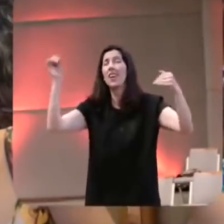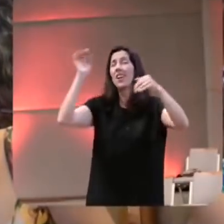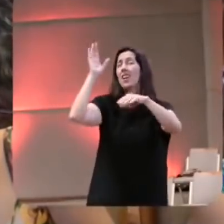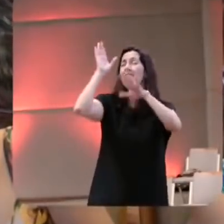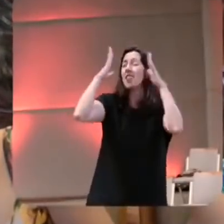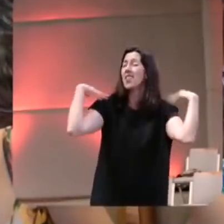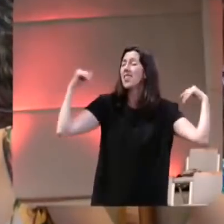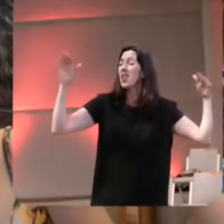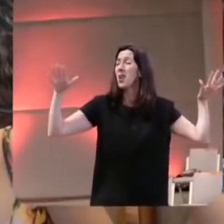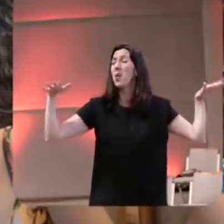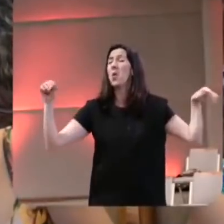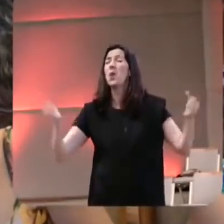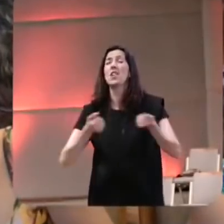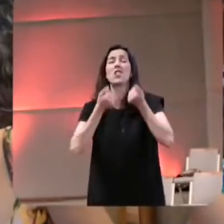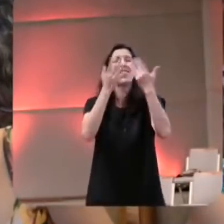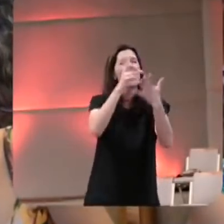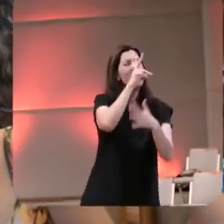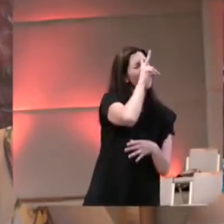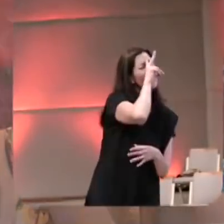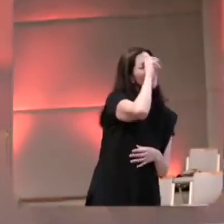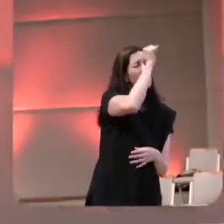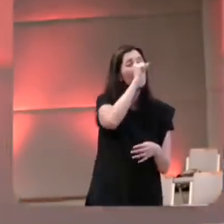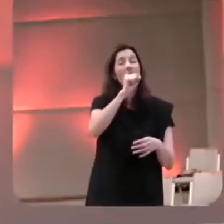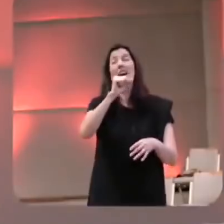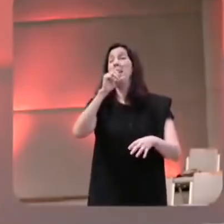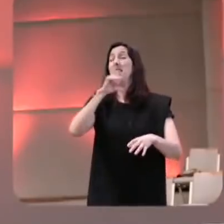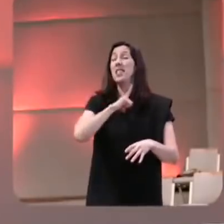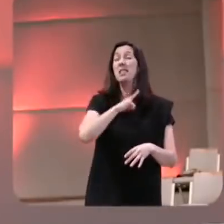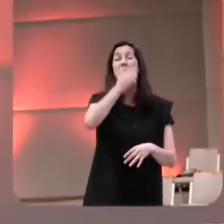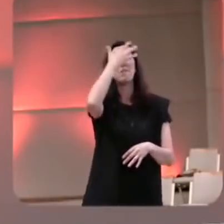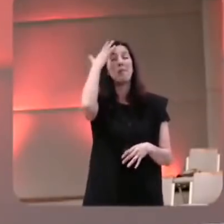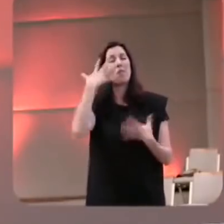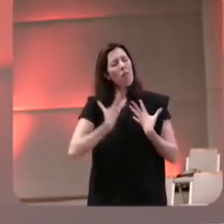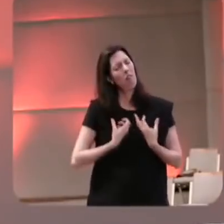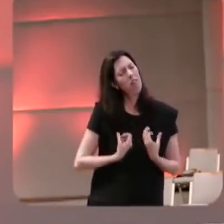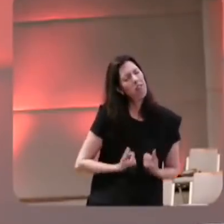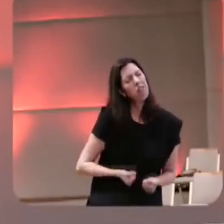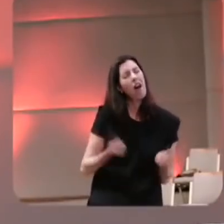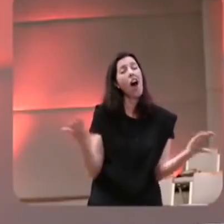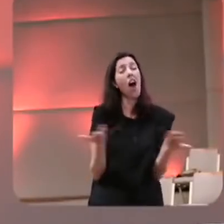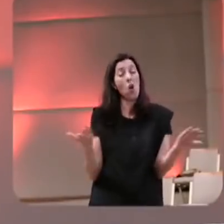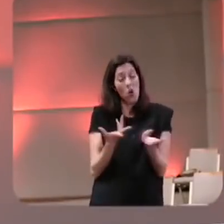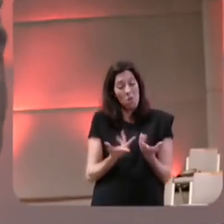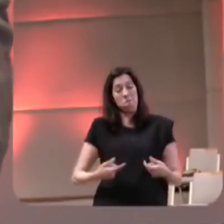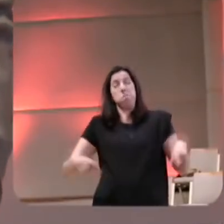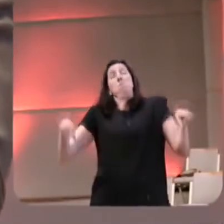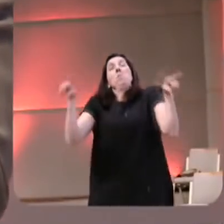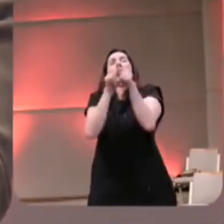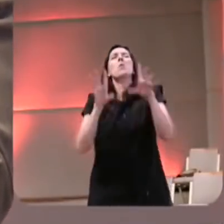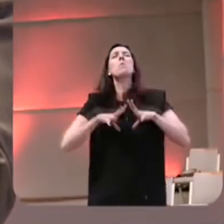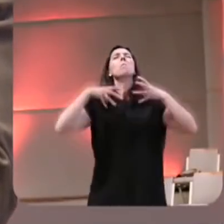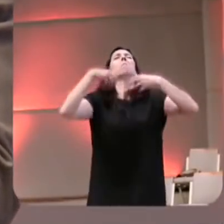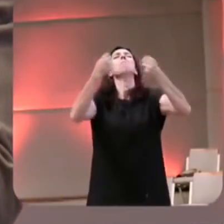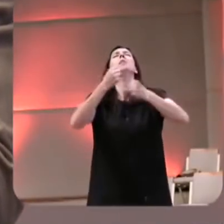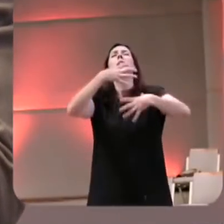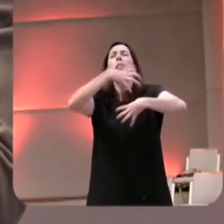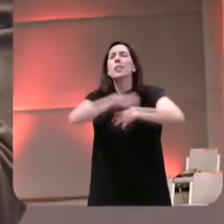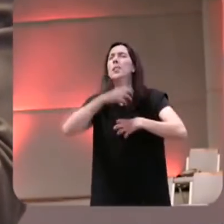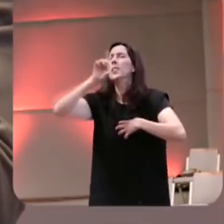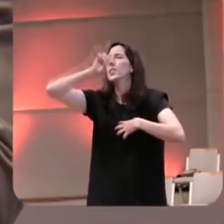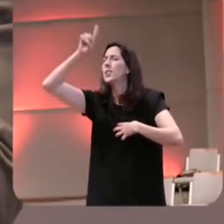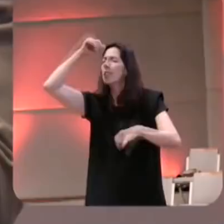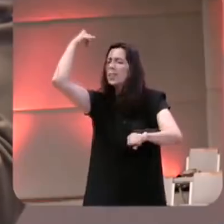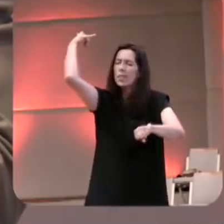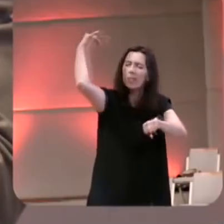ministrando fortalecimento, os que estão caídos sejam levantados agora, que eles possam sentir o